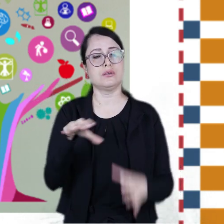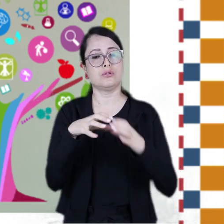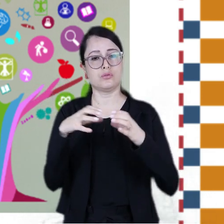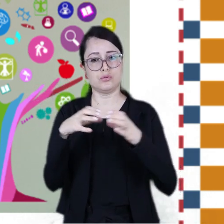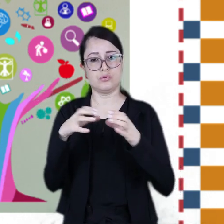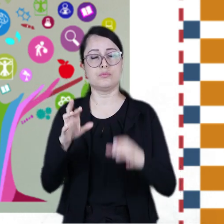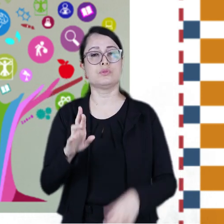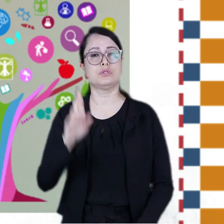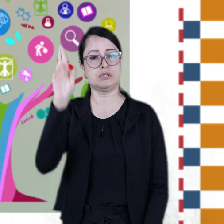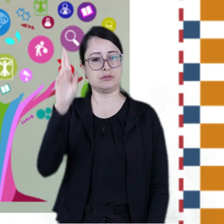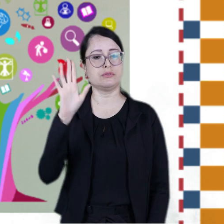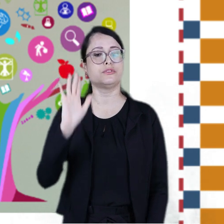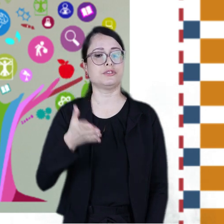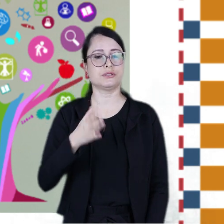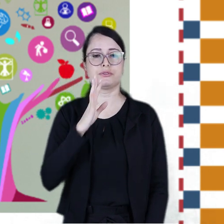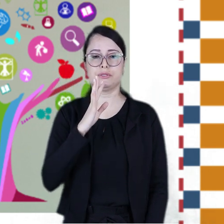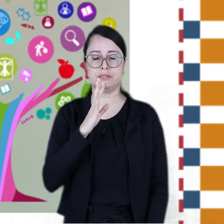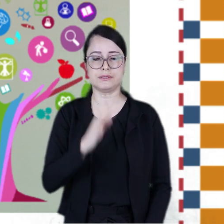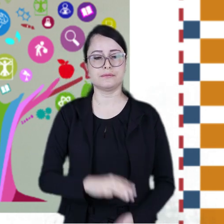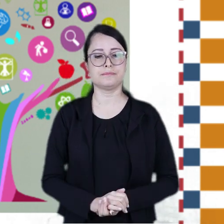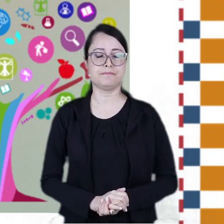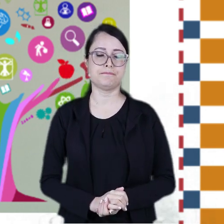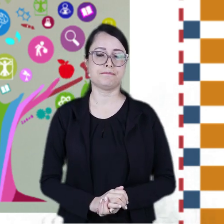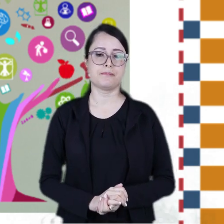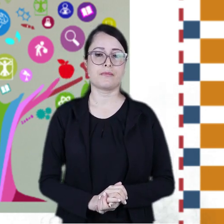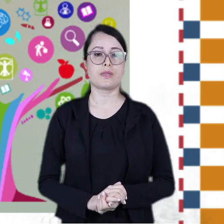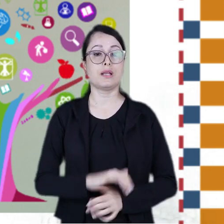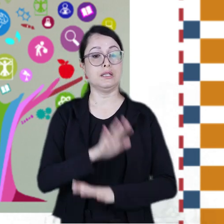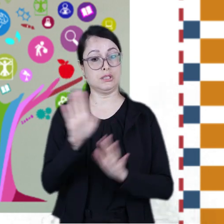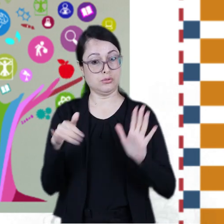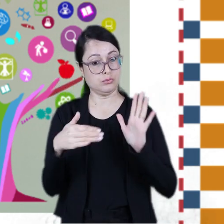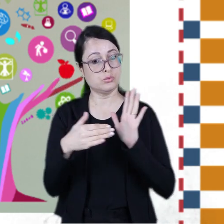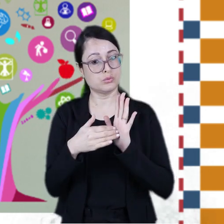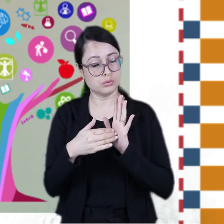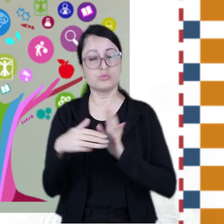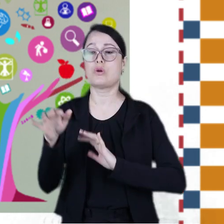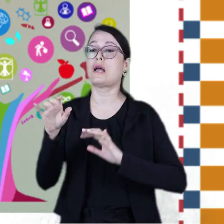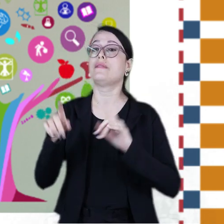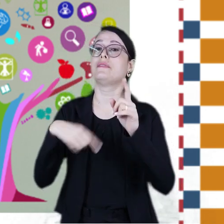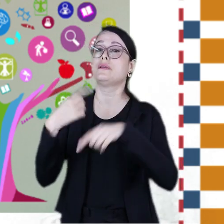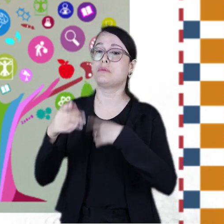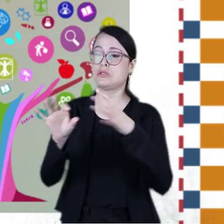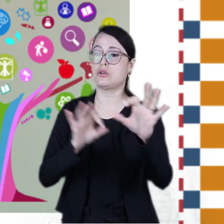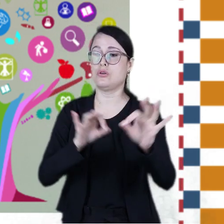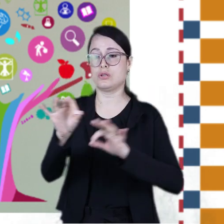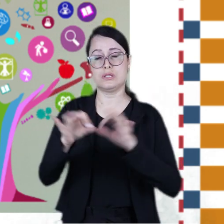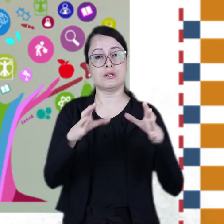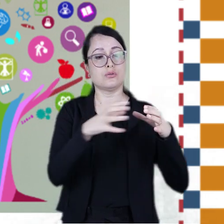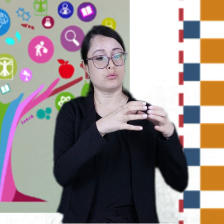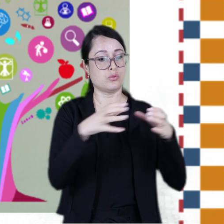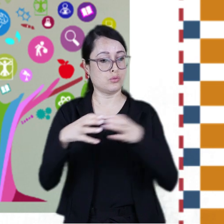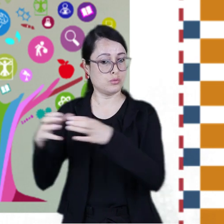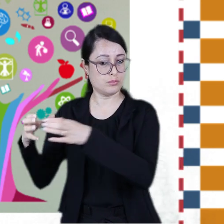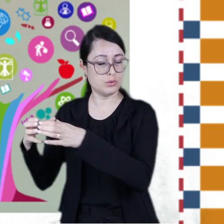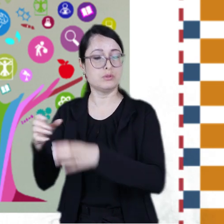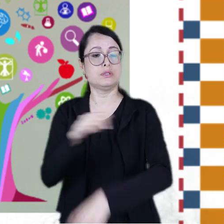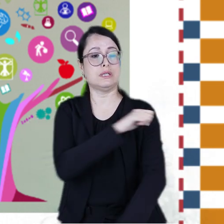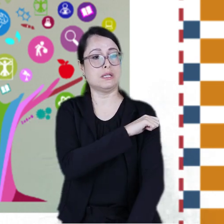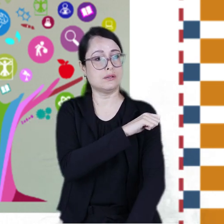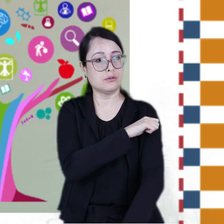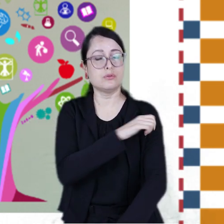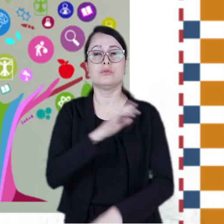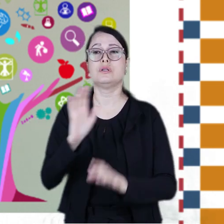uma etapa que vai precisar pensar sobre a capacidade da escola, o número de estudantes, a estrutura física que ela